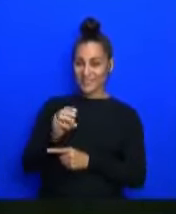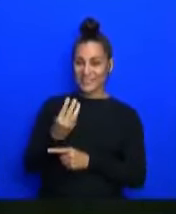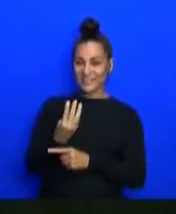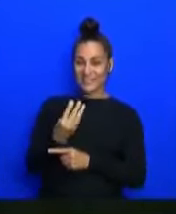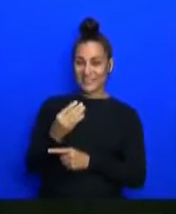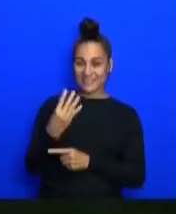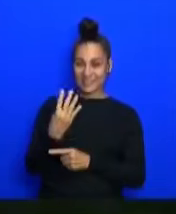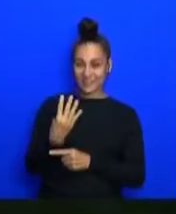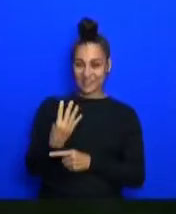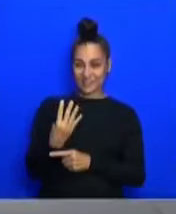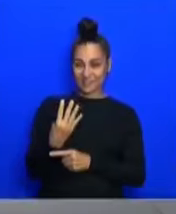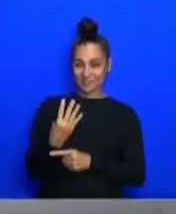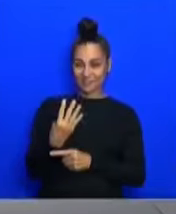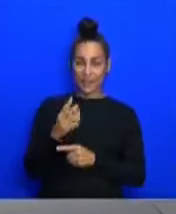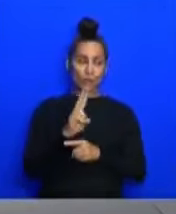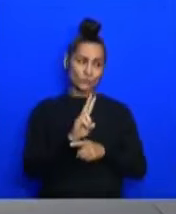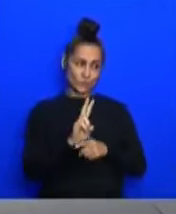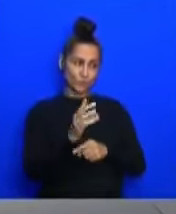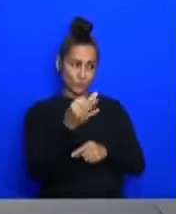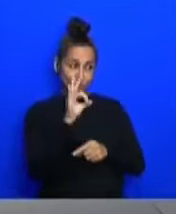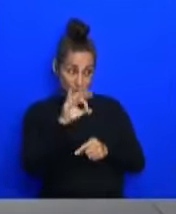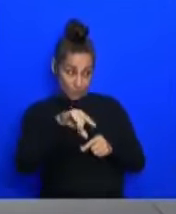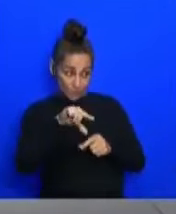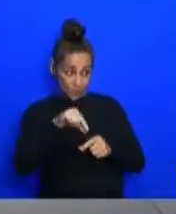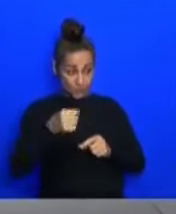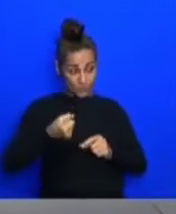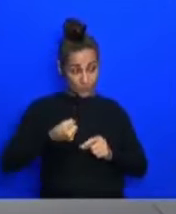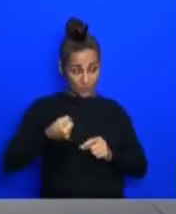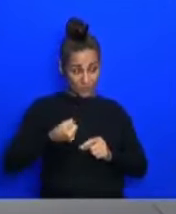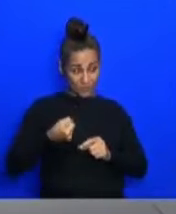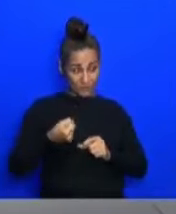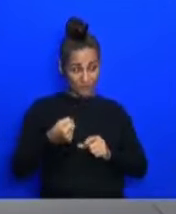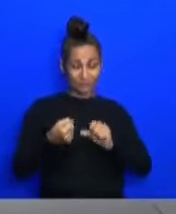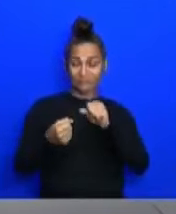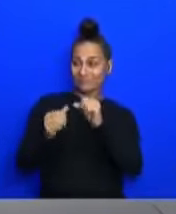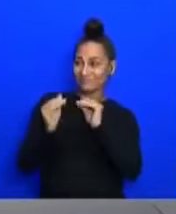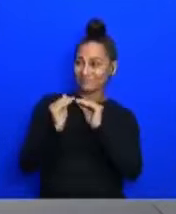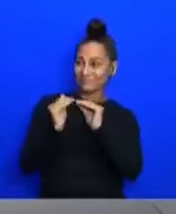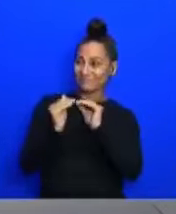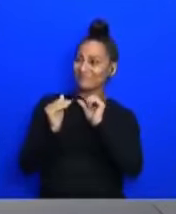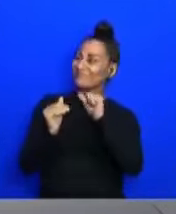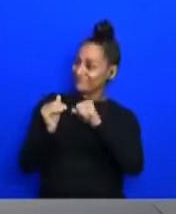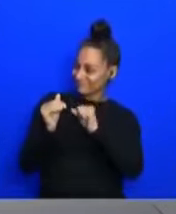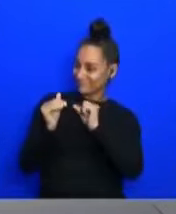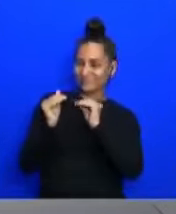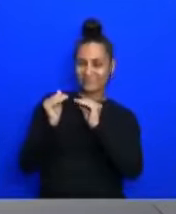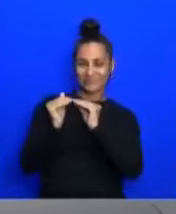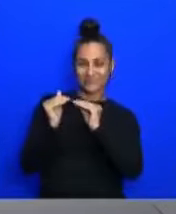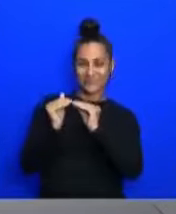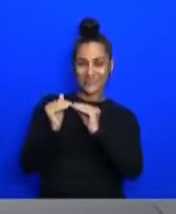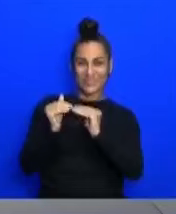e 34. Os auditores confirmam as bolas sorteadas? Sim, confirmo.